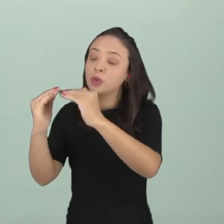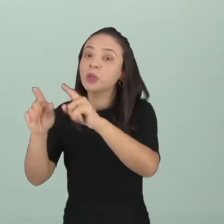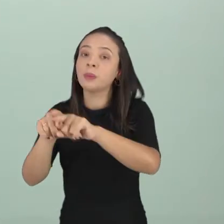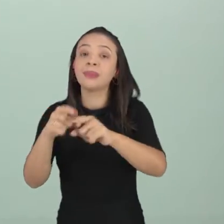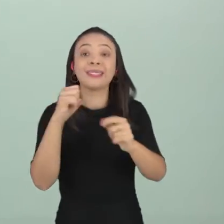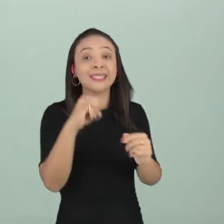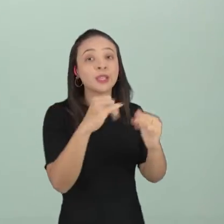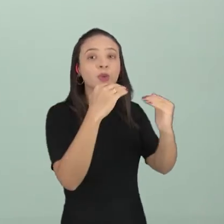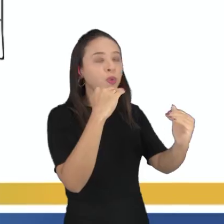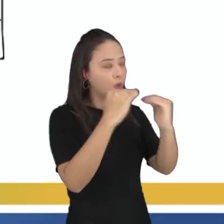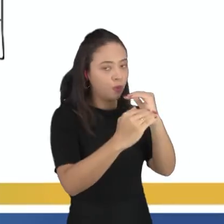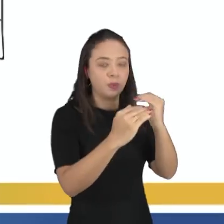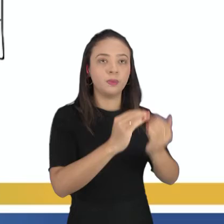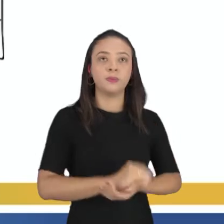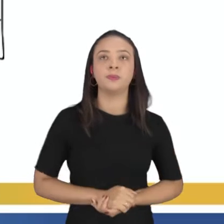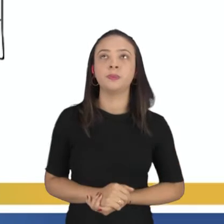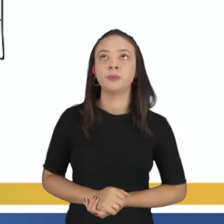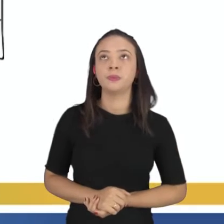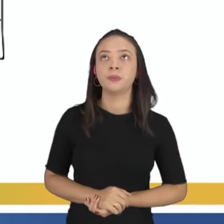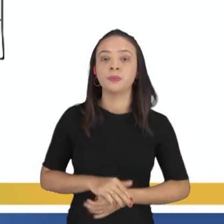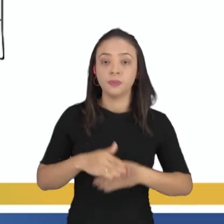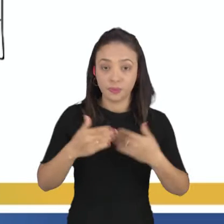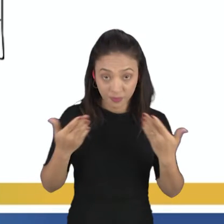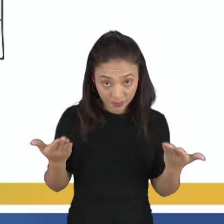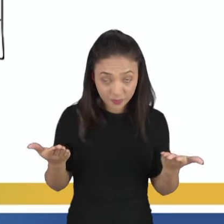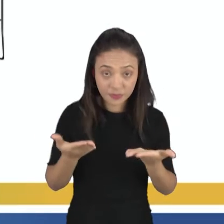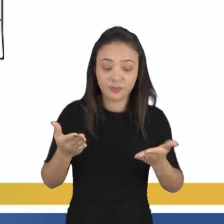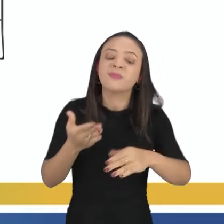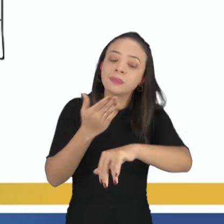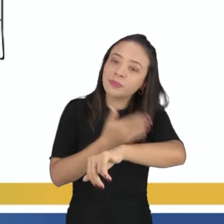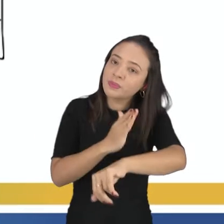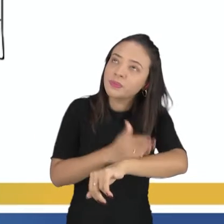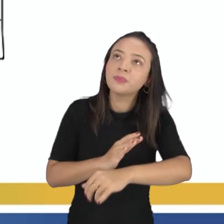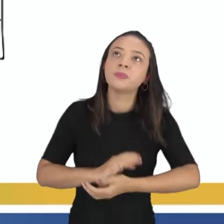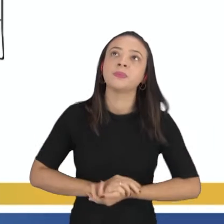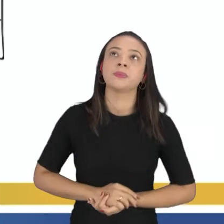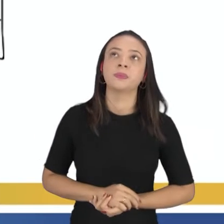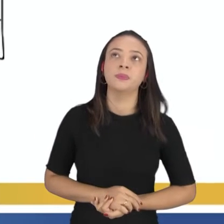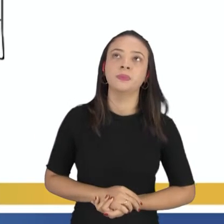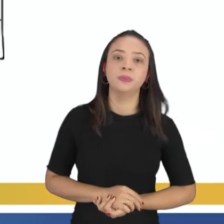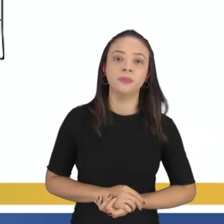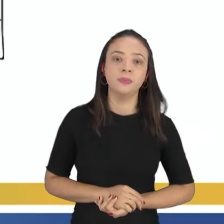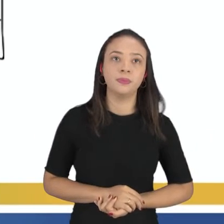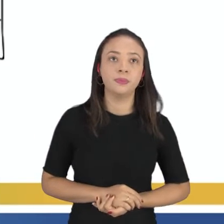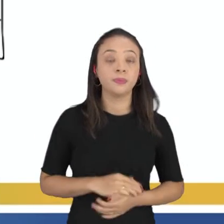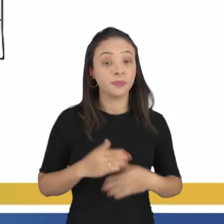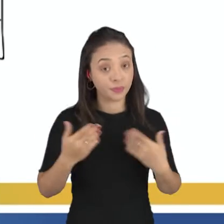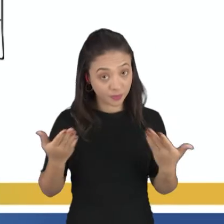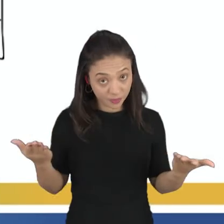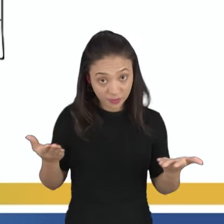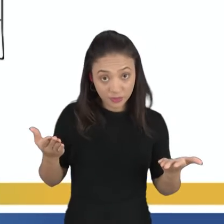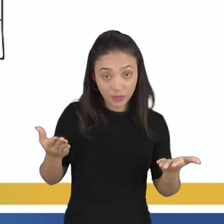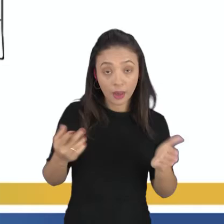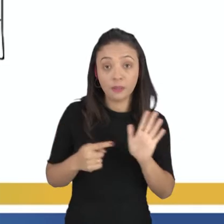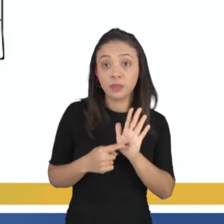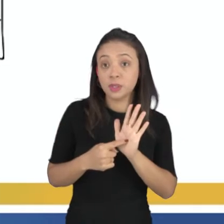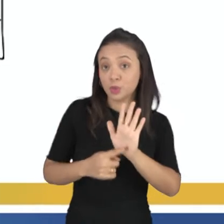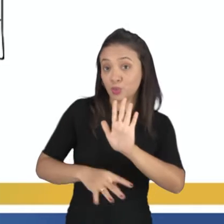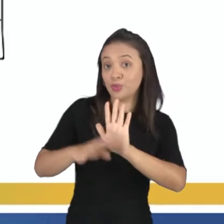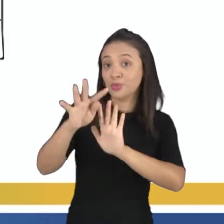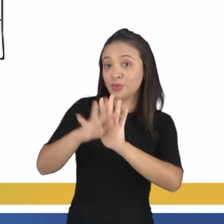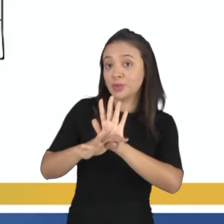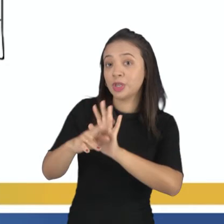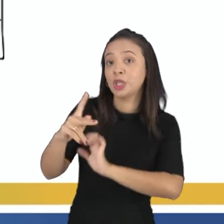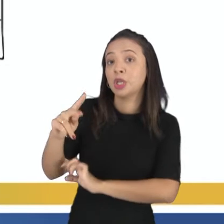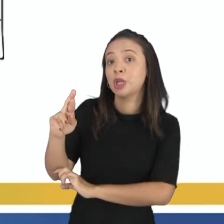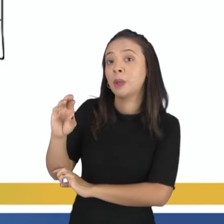contra-argumento, ok? Vamos lá exercitar um pouquinho. Nós saímos de um texto em prosa, né?